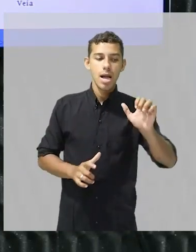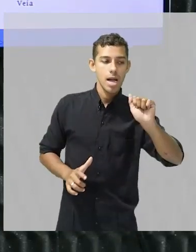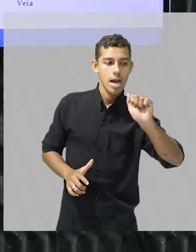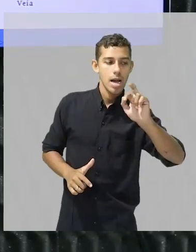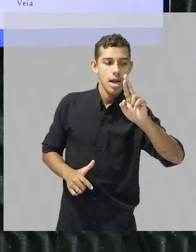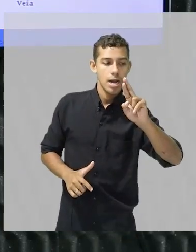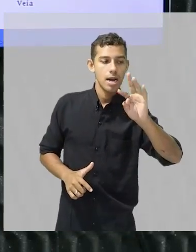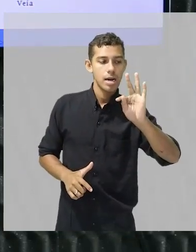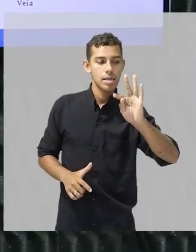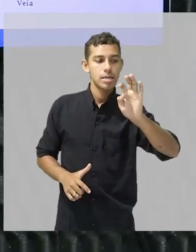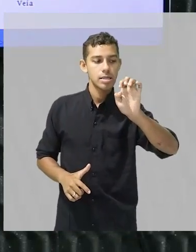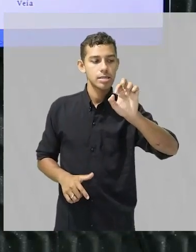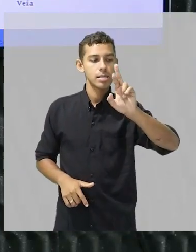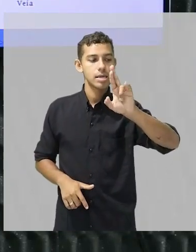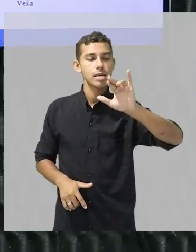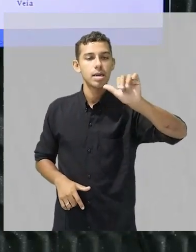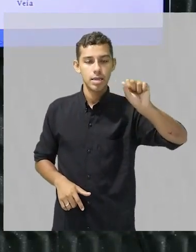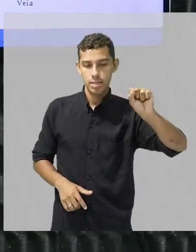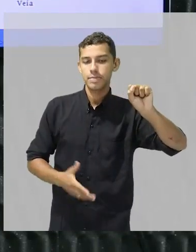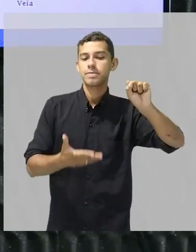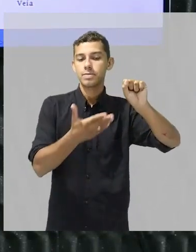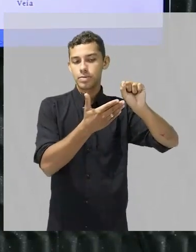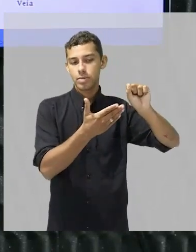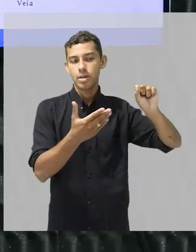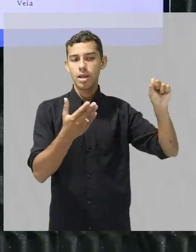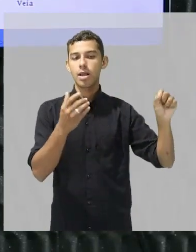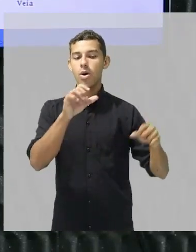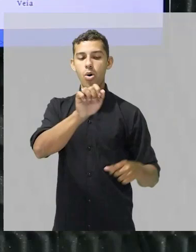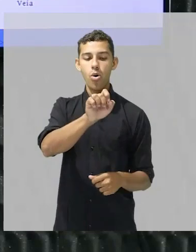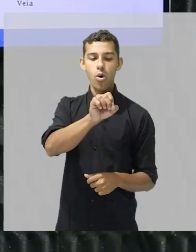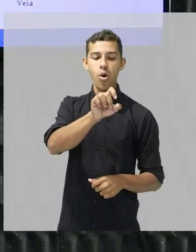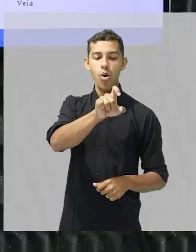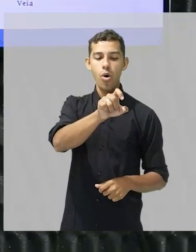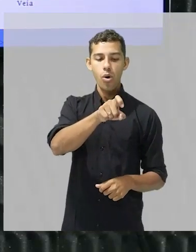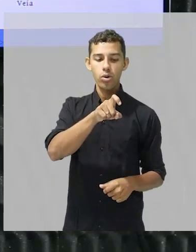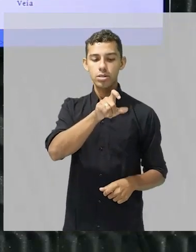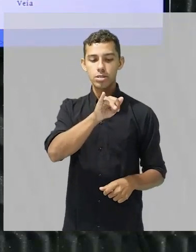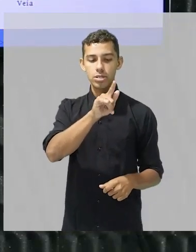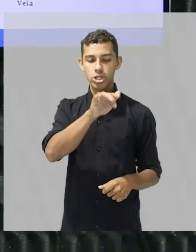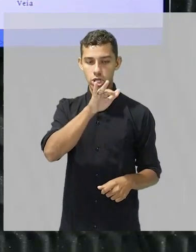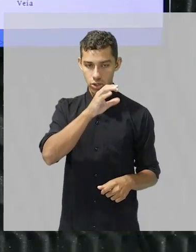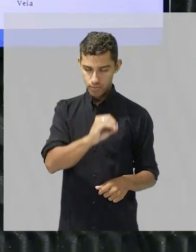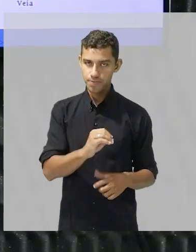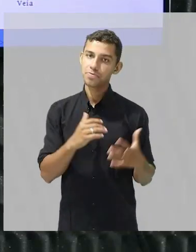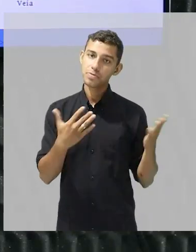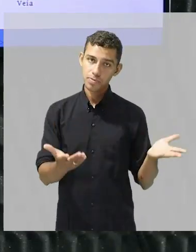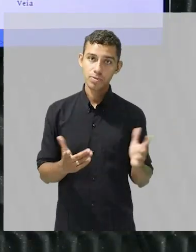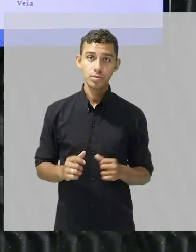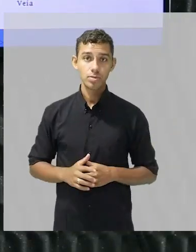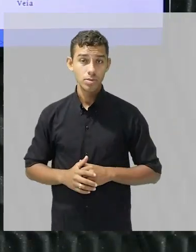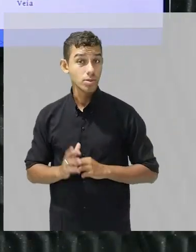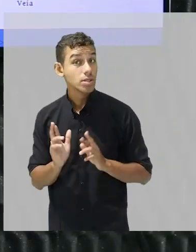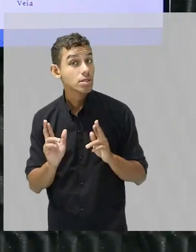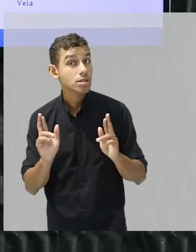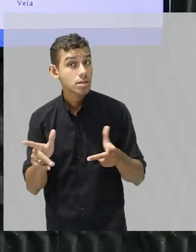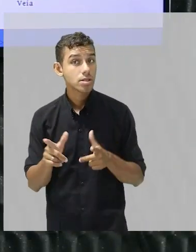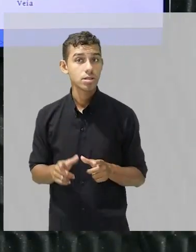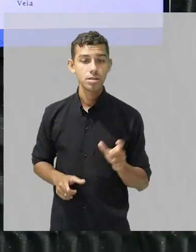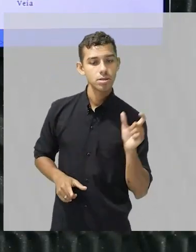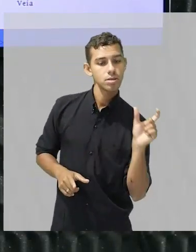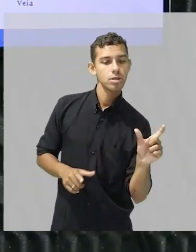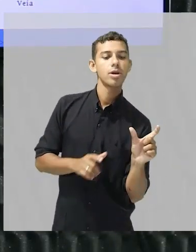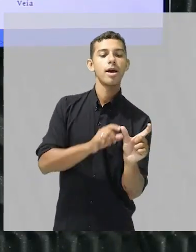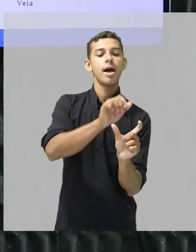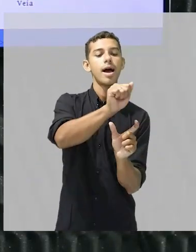elas transportam sangue arterial, tá? Que também tem a exceção também. Mas essas são as diferenças